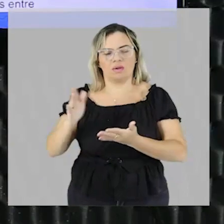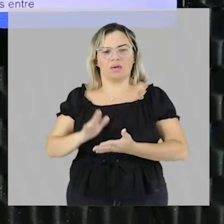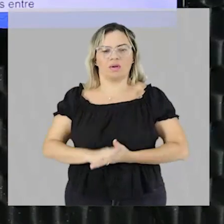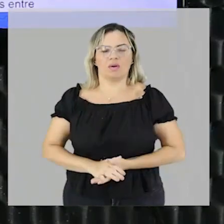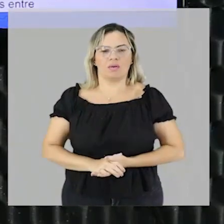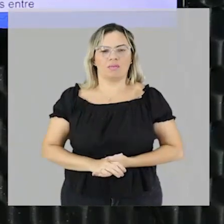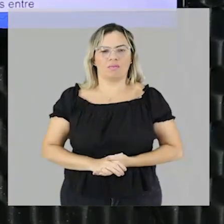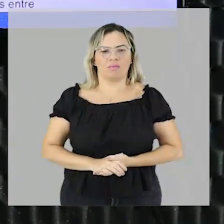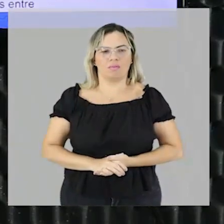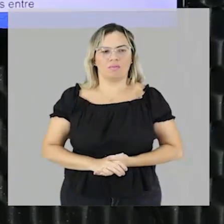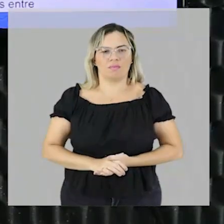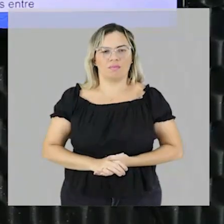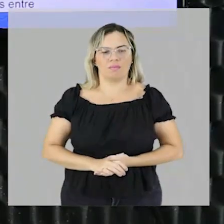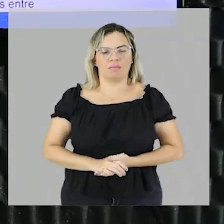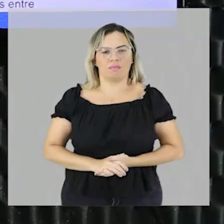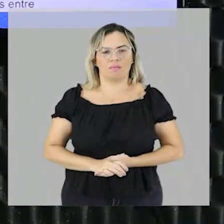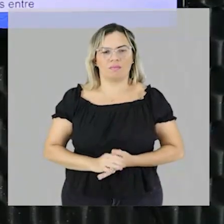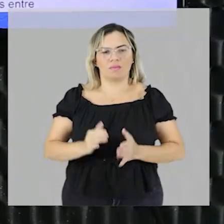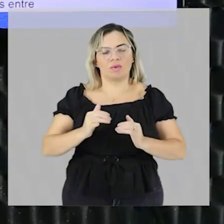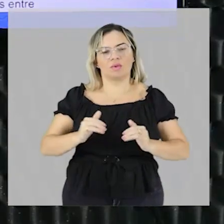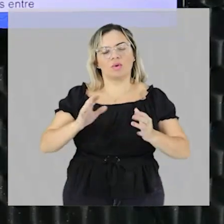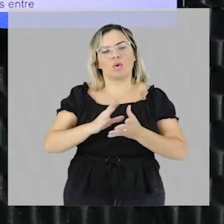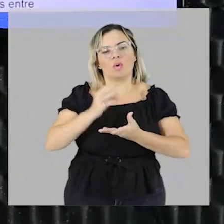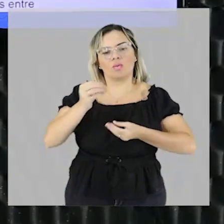seja, dissensões,